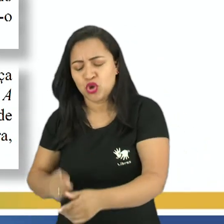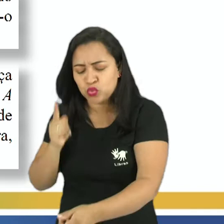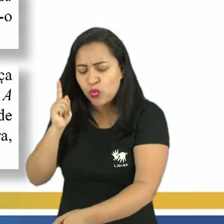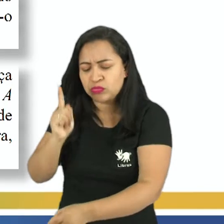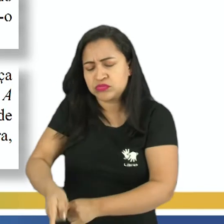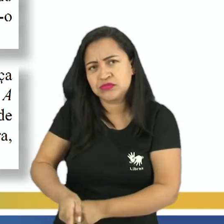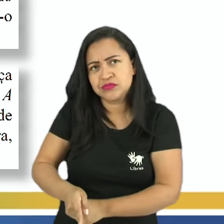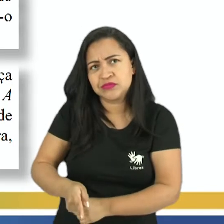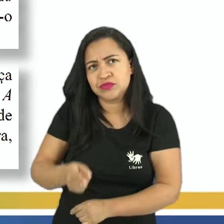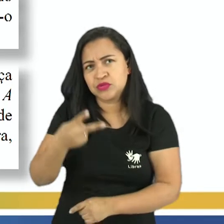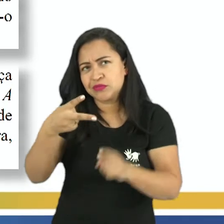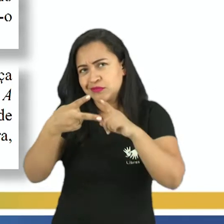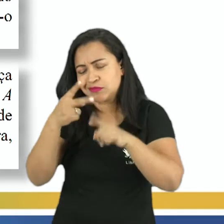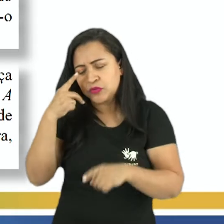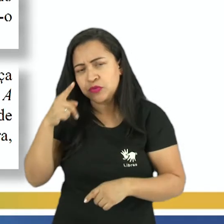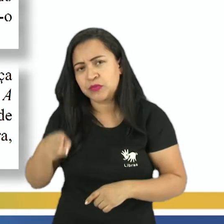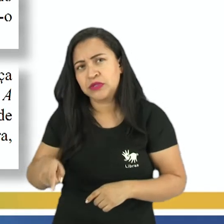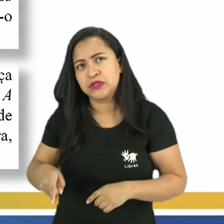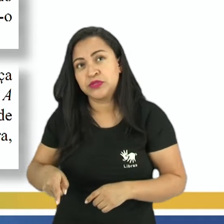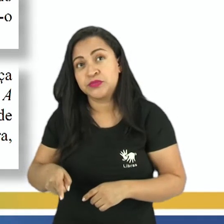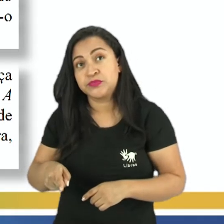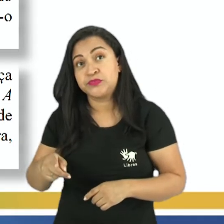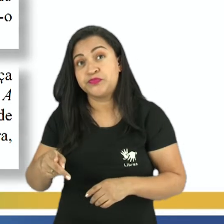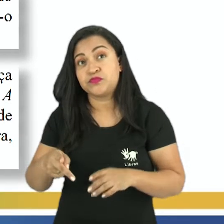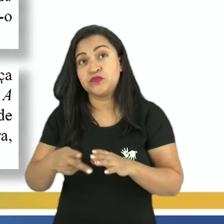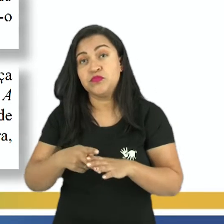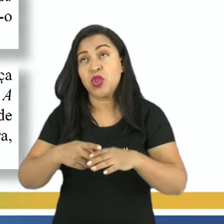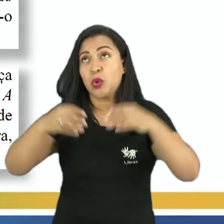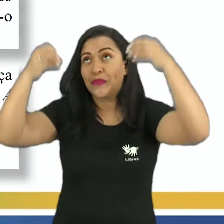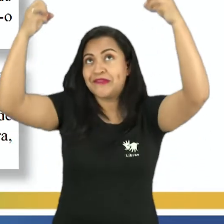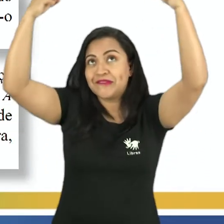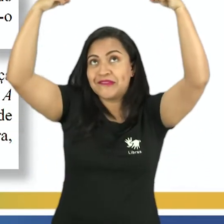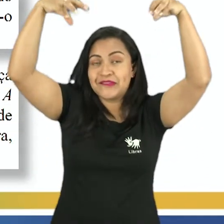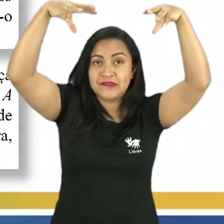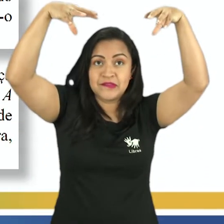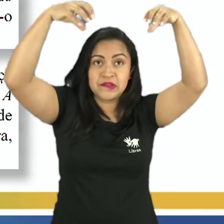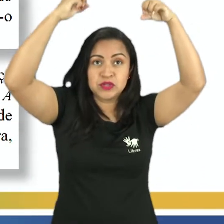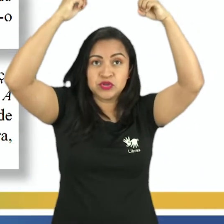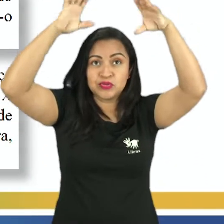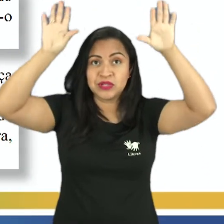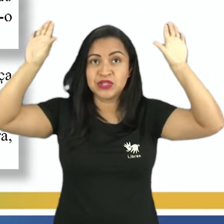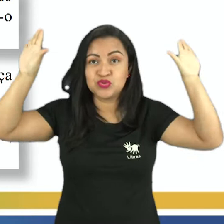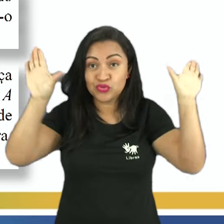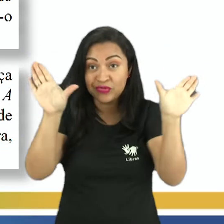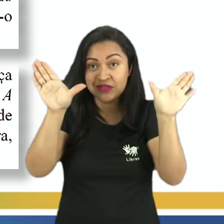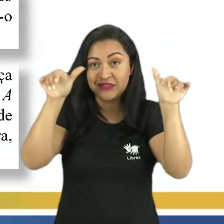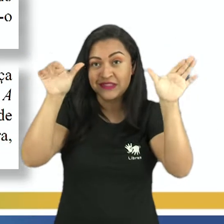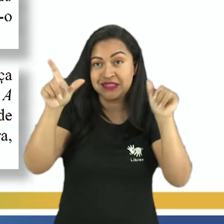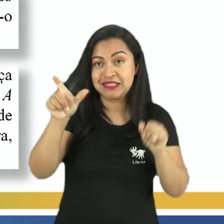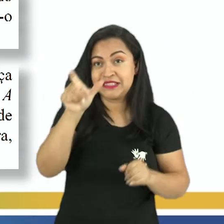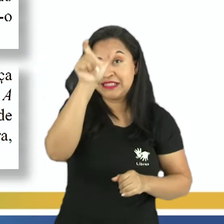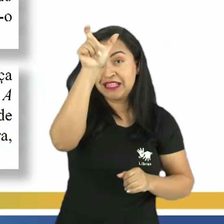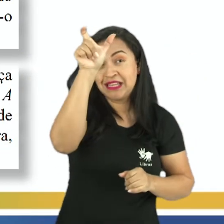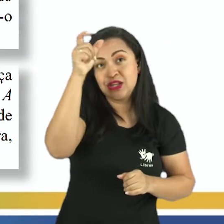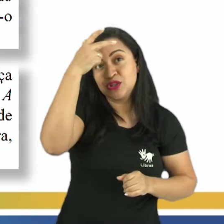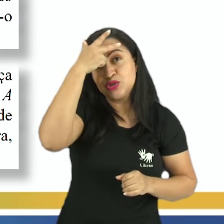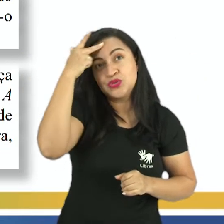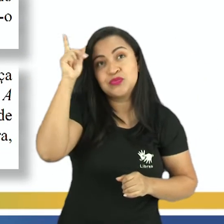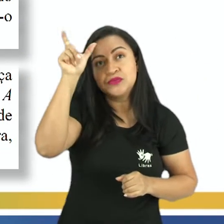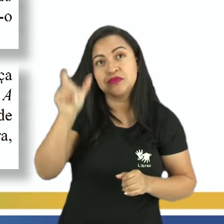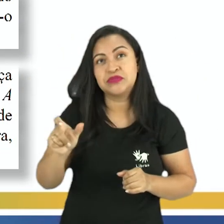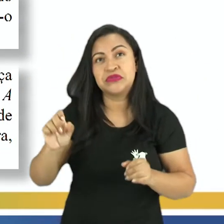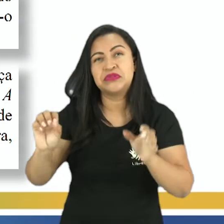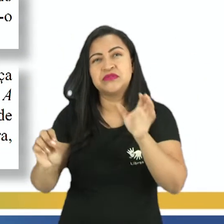só a segunda imagem. Há um efeito de iluminação sobre as asas do personagem. Esse efeito cria